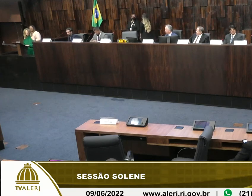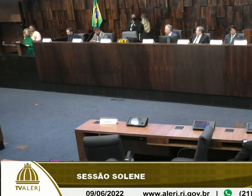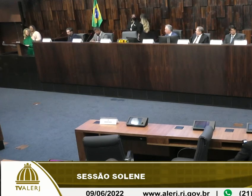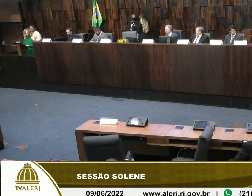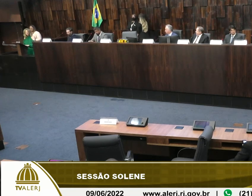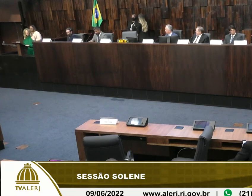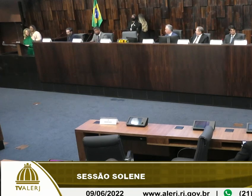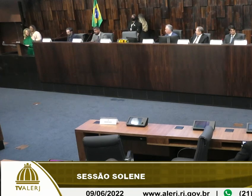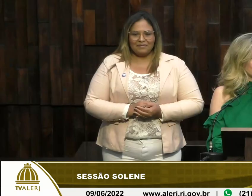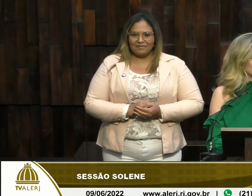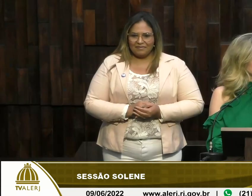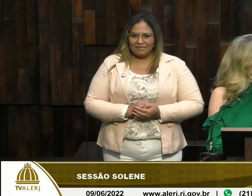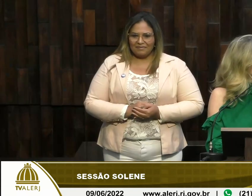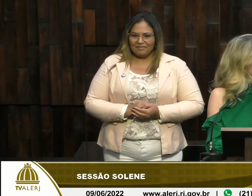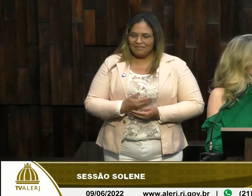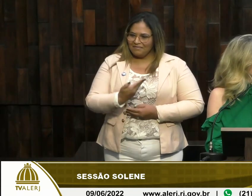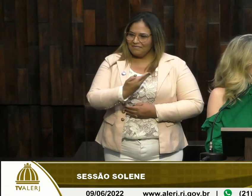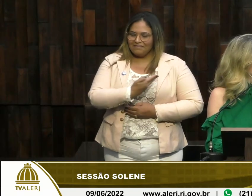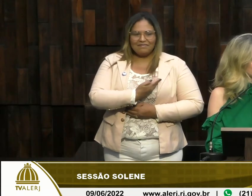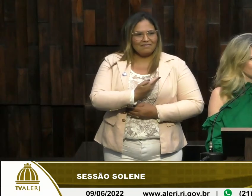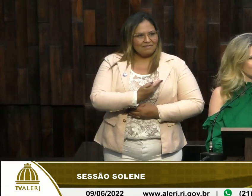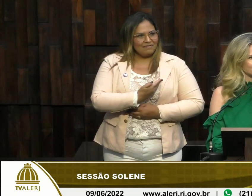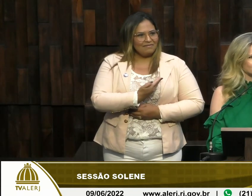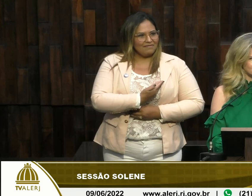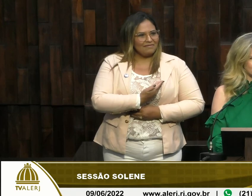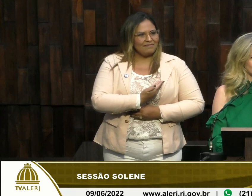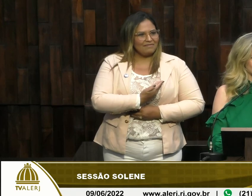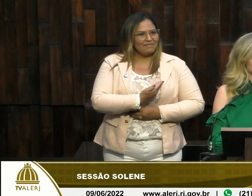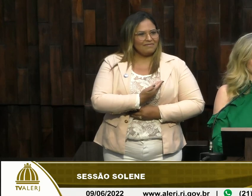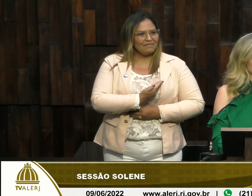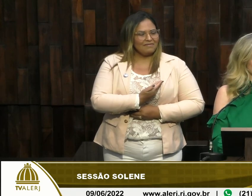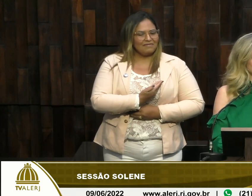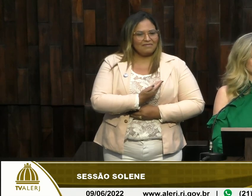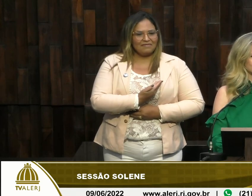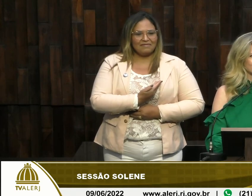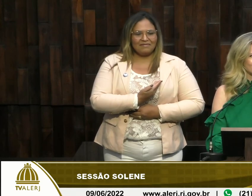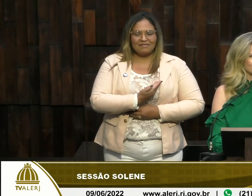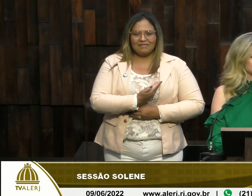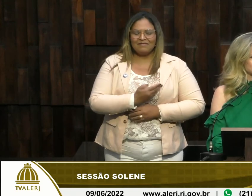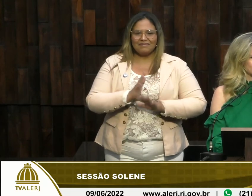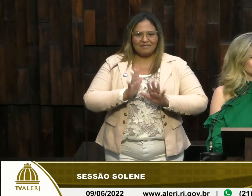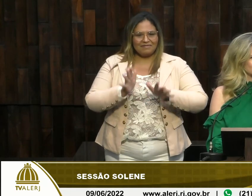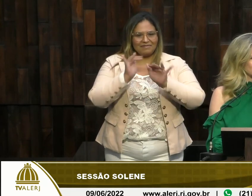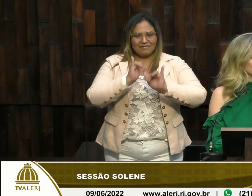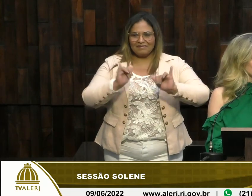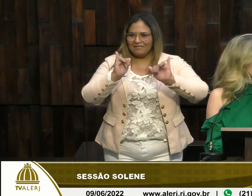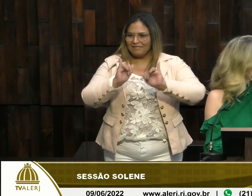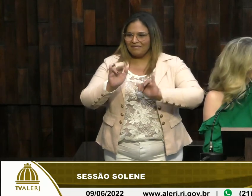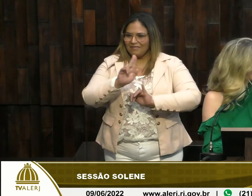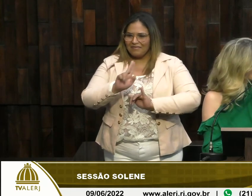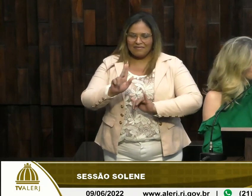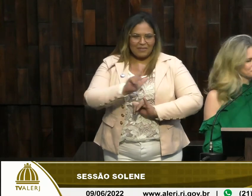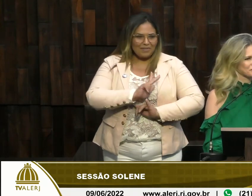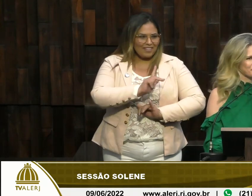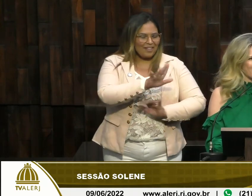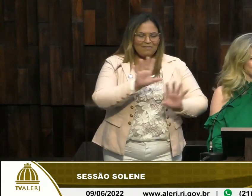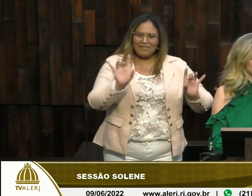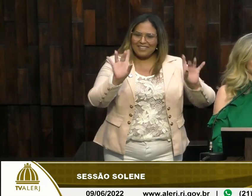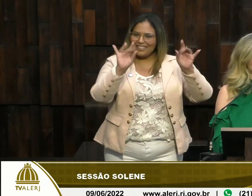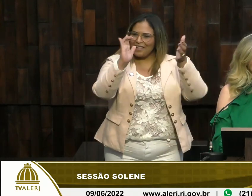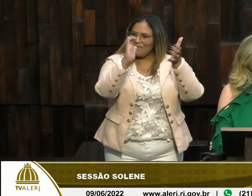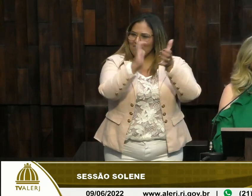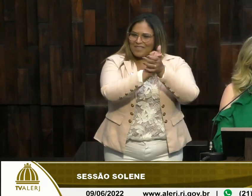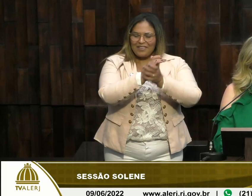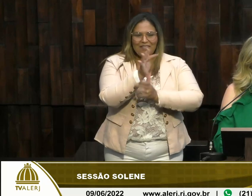Os nossos amigos, né, que falaram em nosso nome, em especial também meu marido,